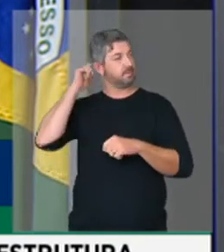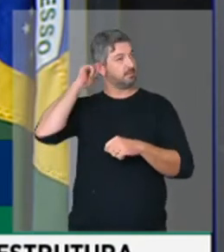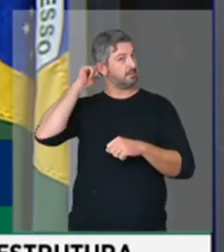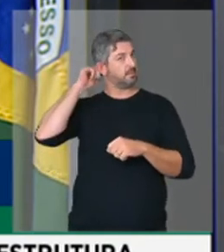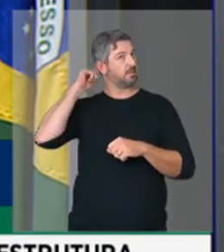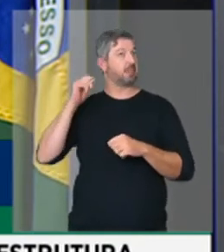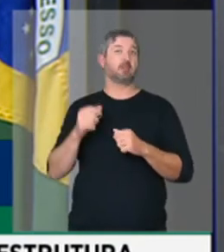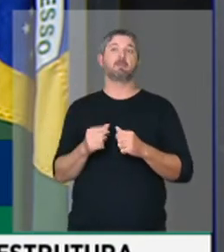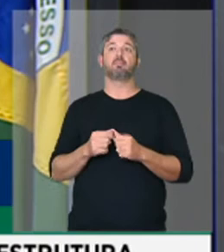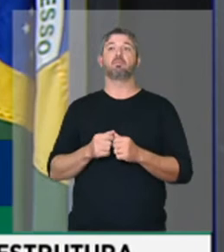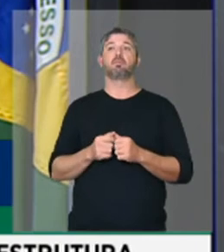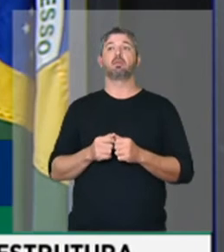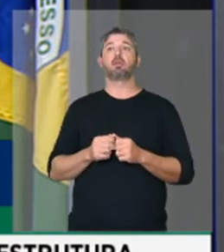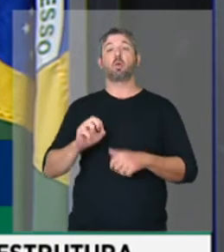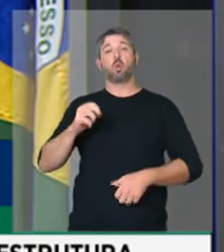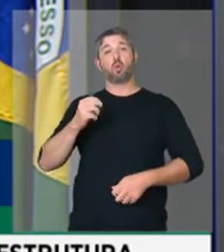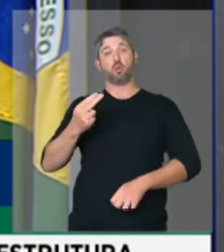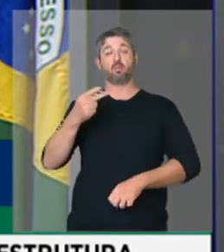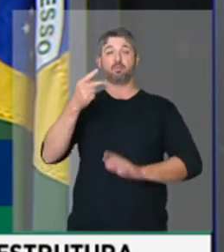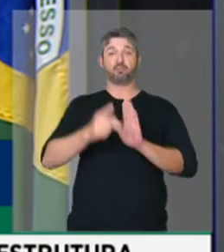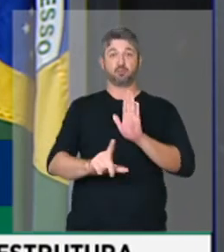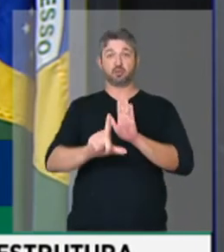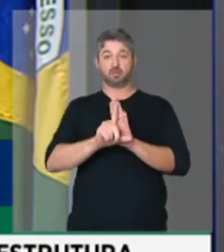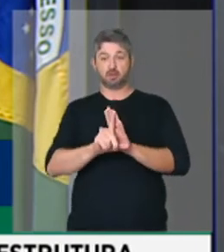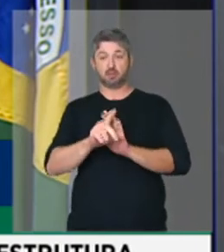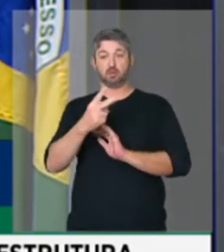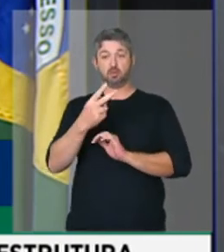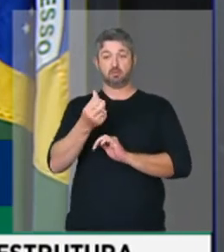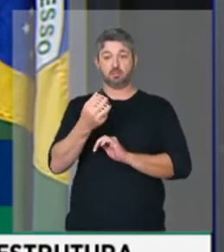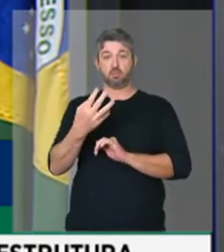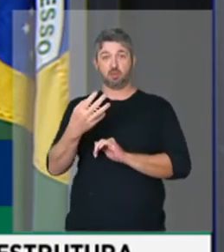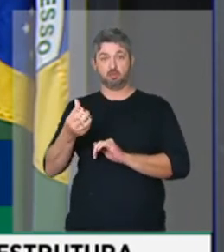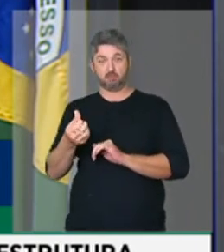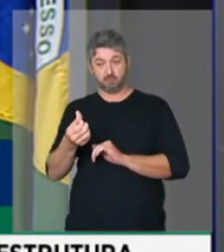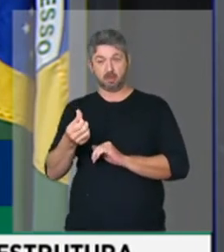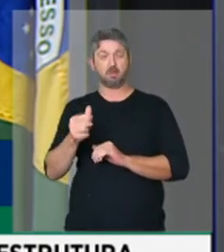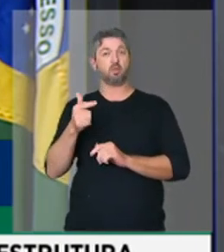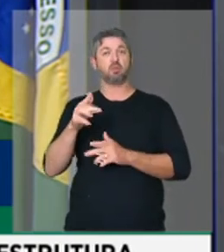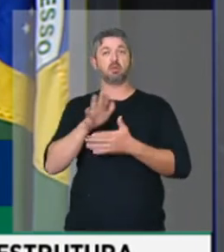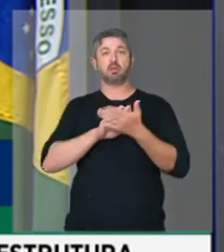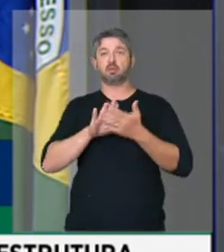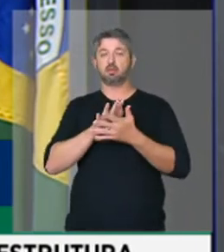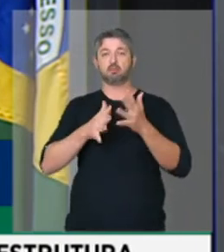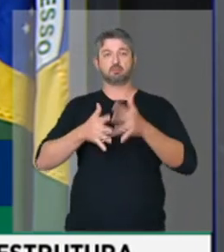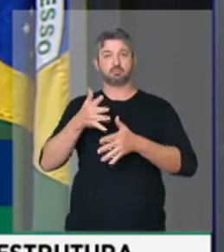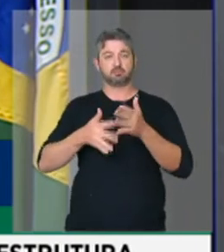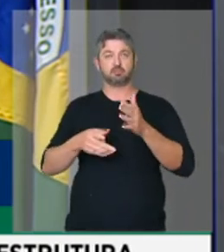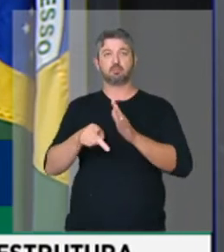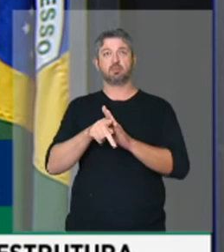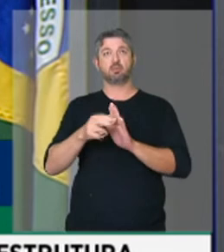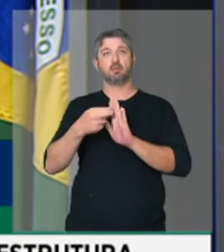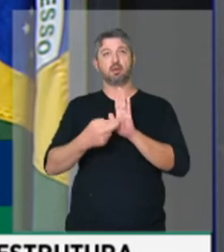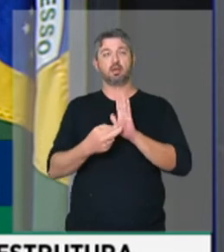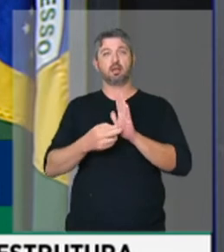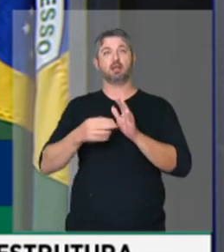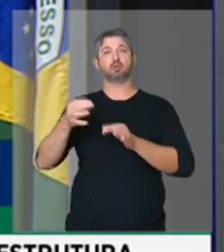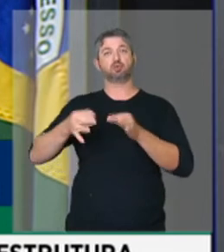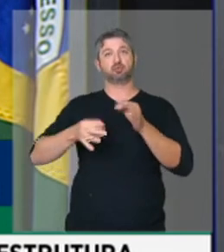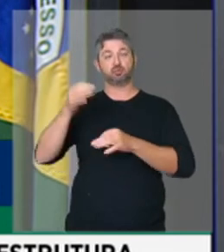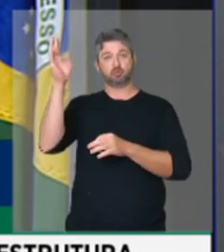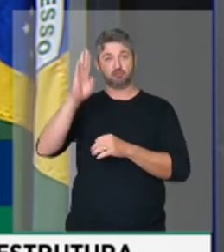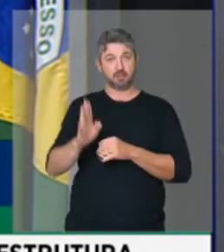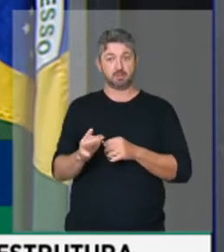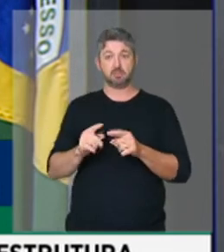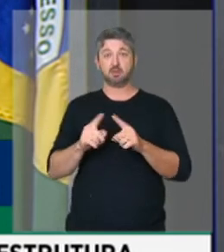juridicidade, o projeto de lei 2646 não encontra obstáculo no ordenamento jurídico brasileiro.